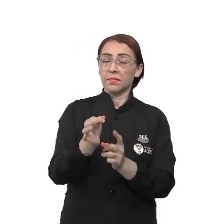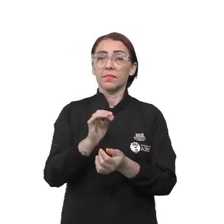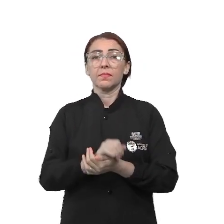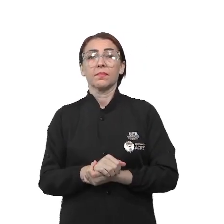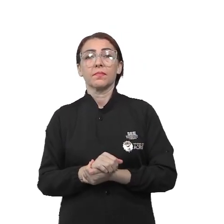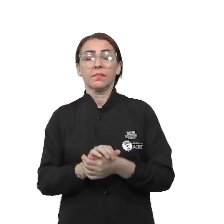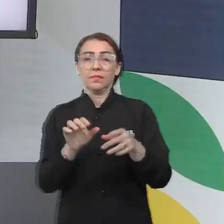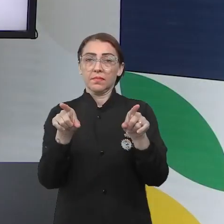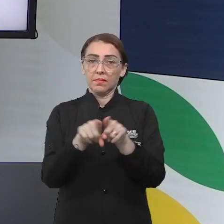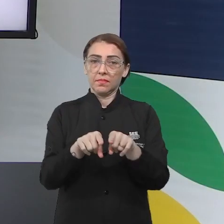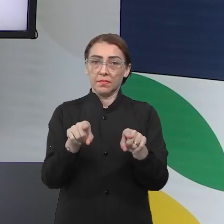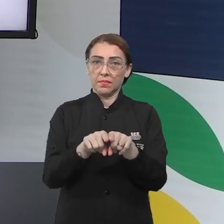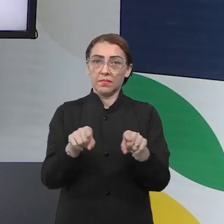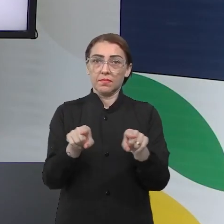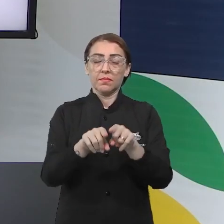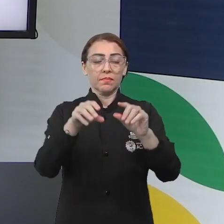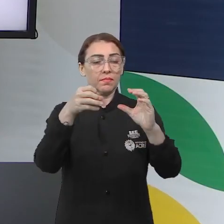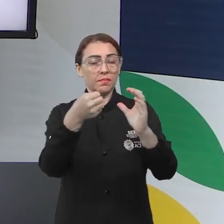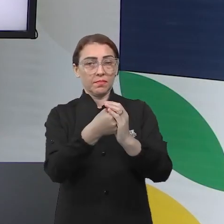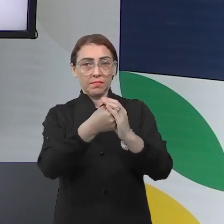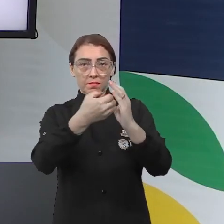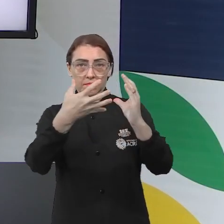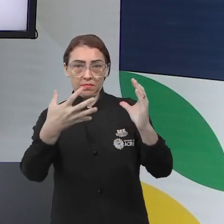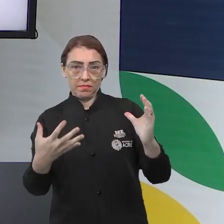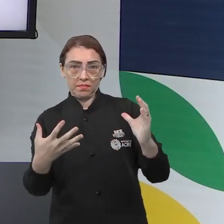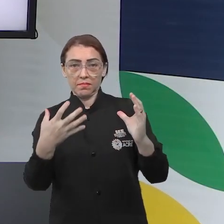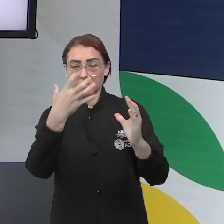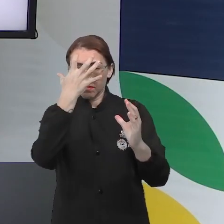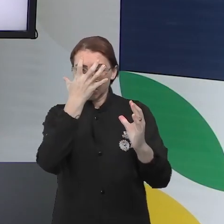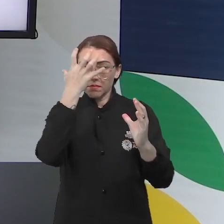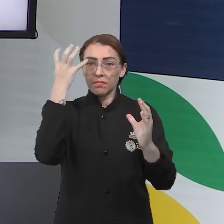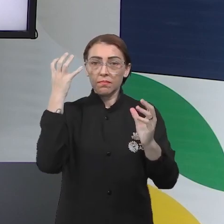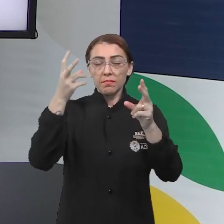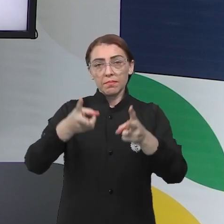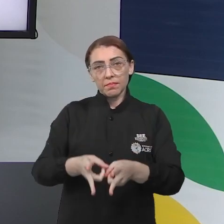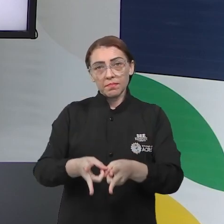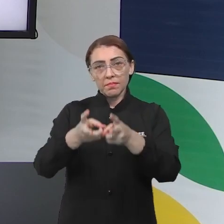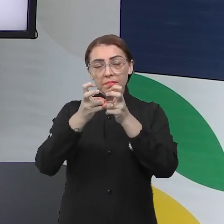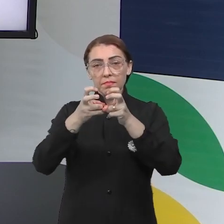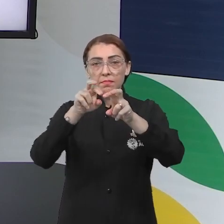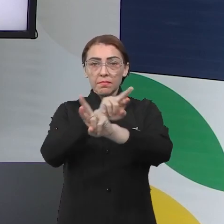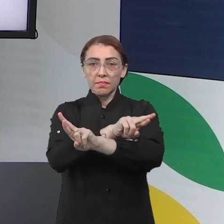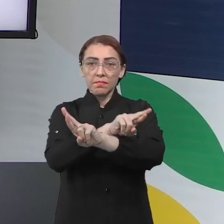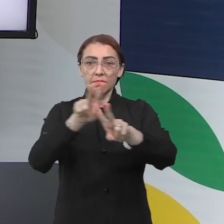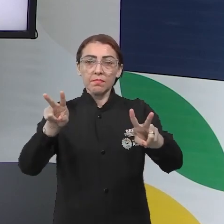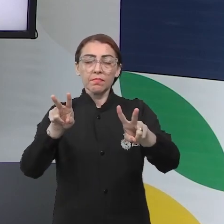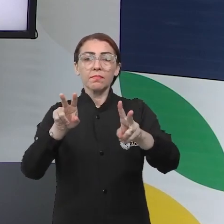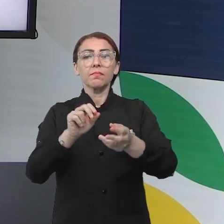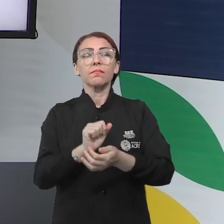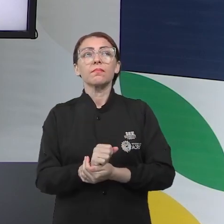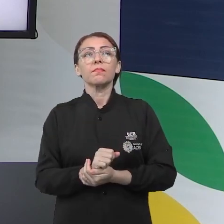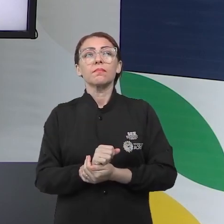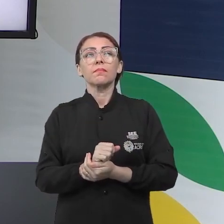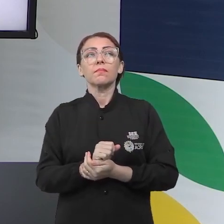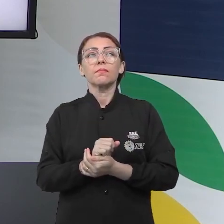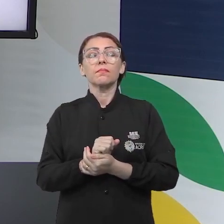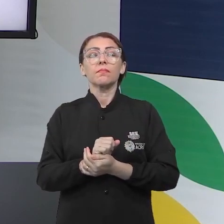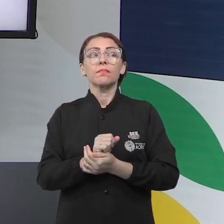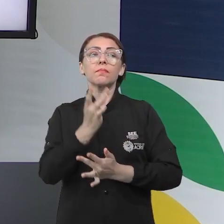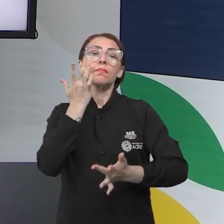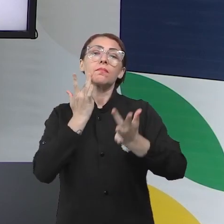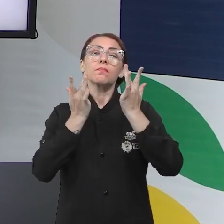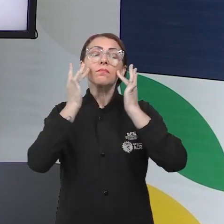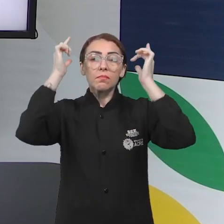Então, além dessas características como a máscara, observem que é diferente lá do teatro